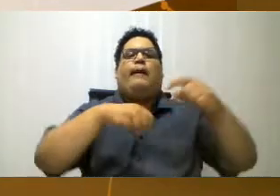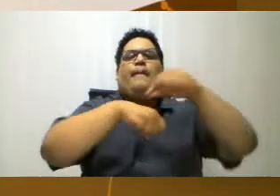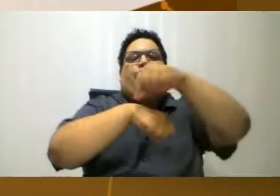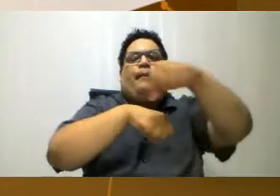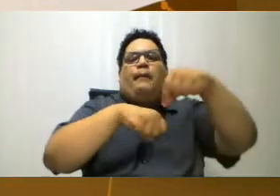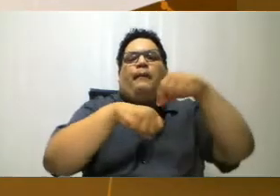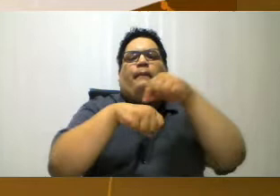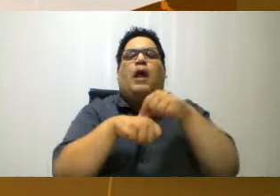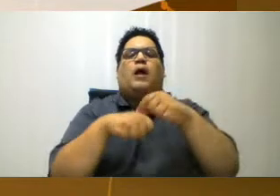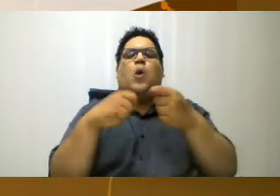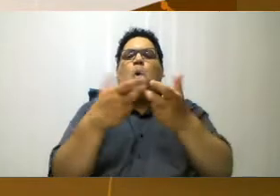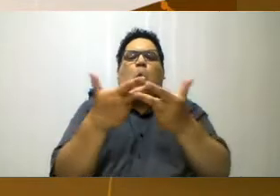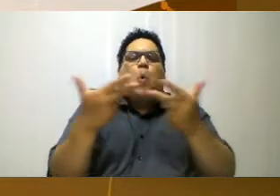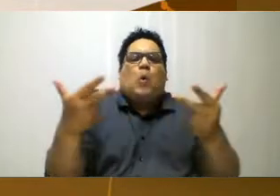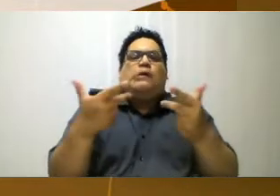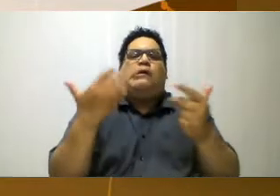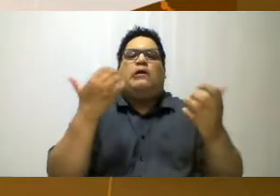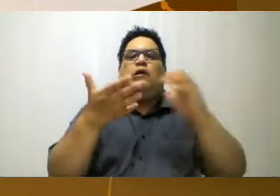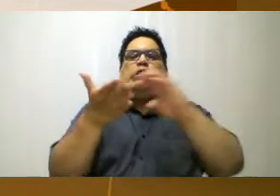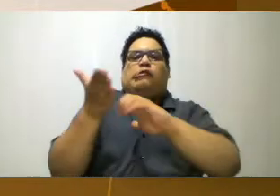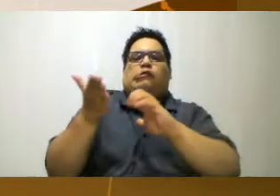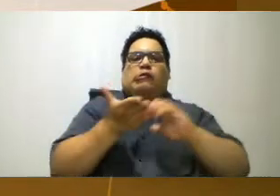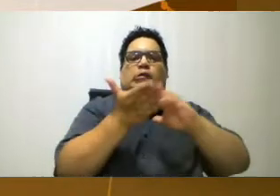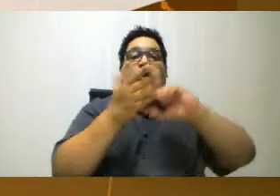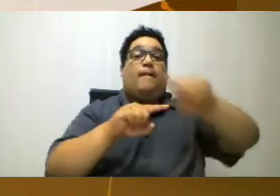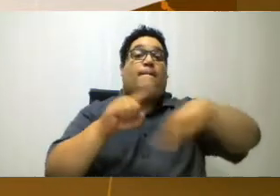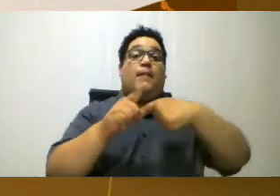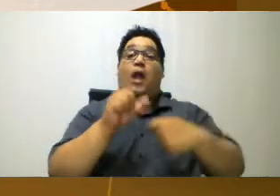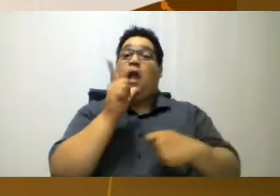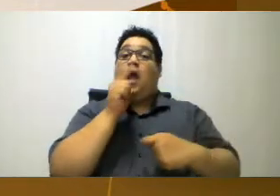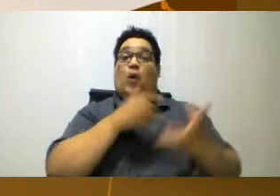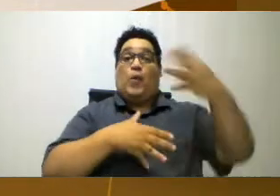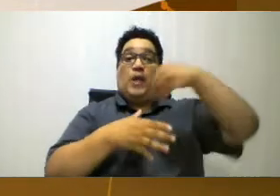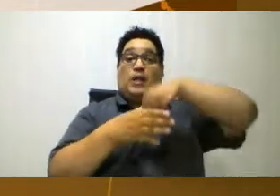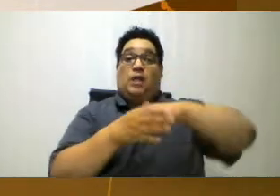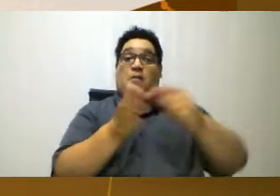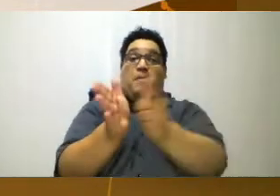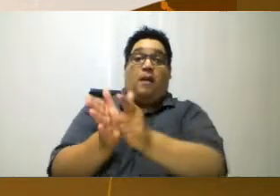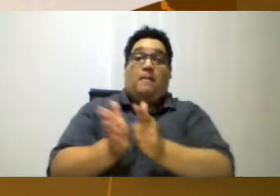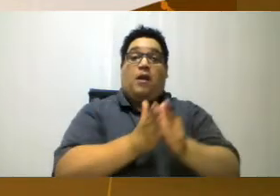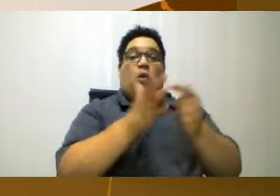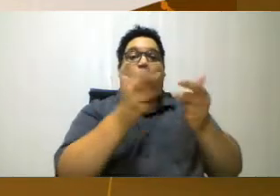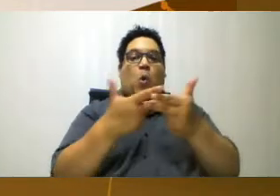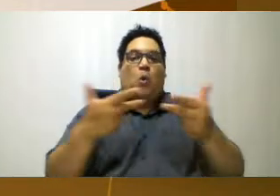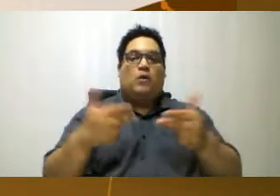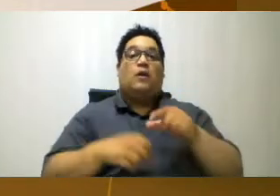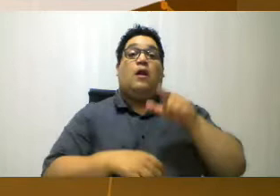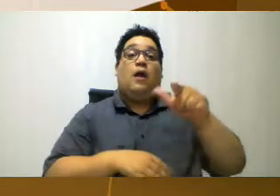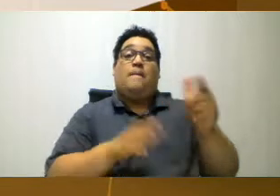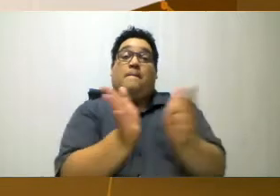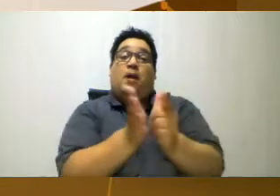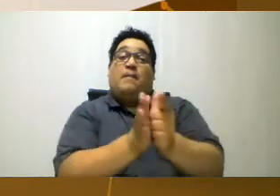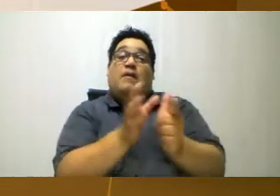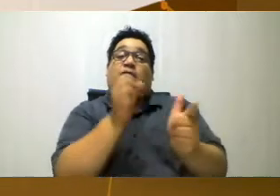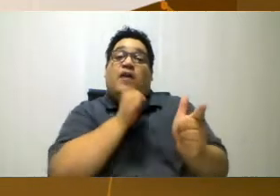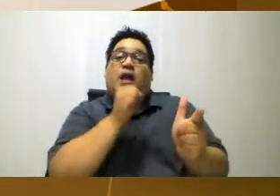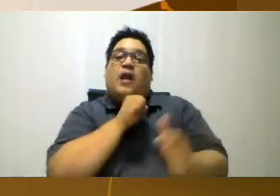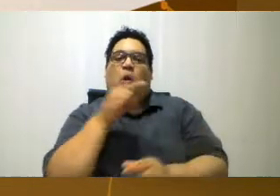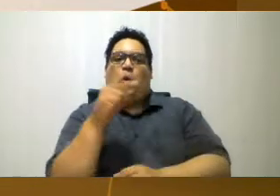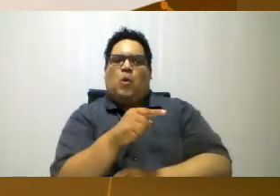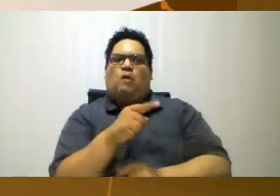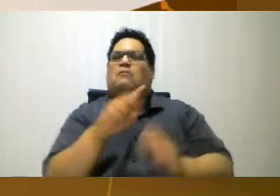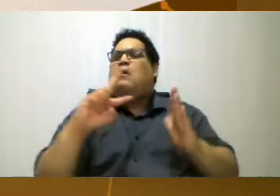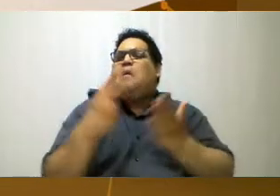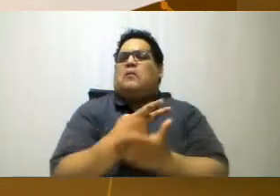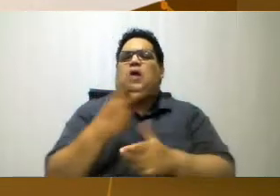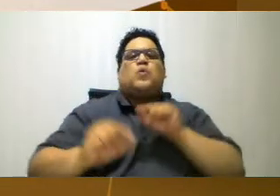partícula, borra e aumento do teor de água na isolação do papel, né? O papel envelhecido, o que ele